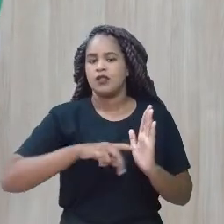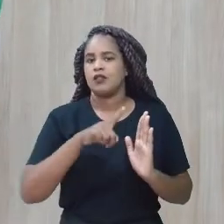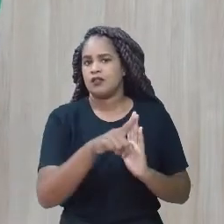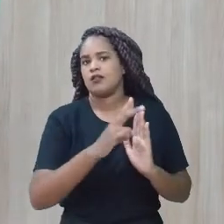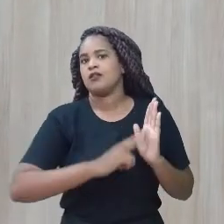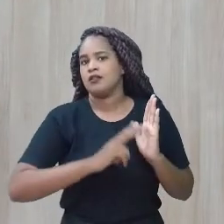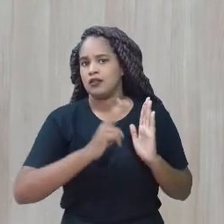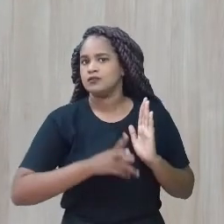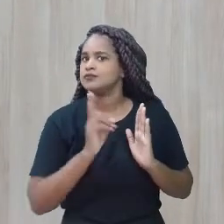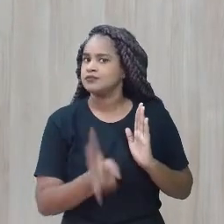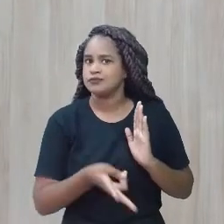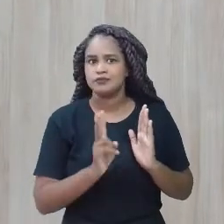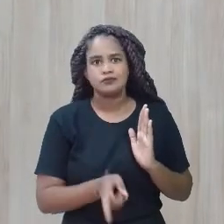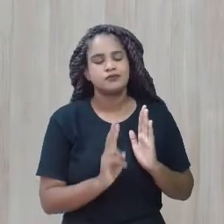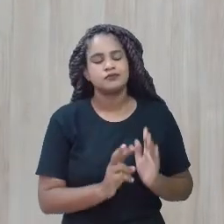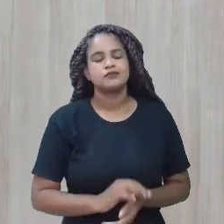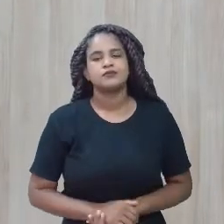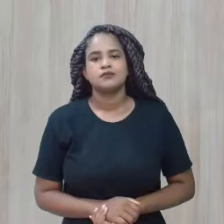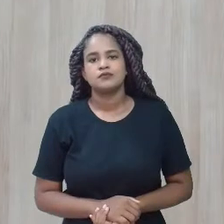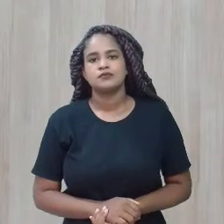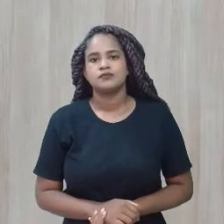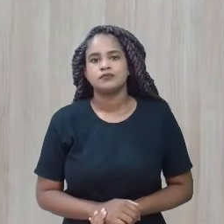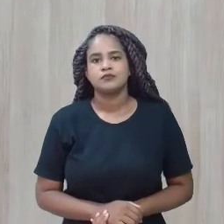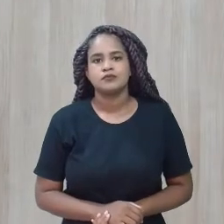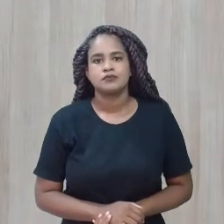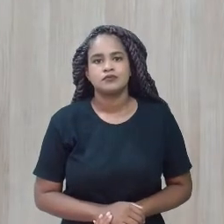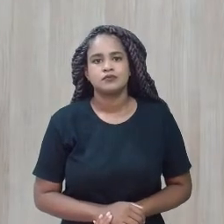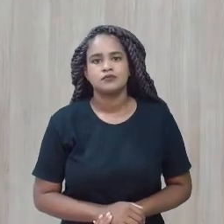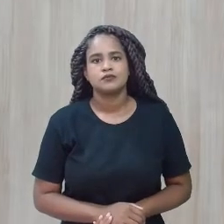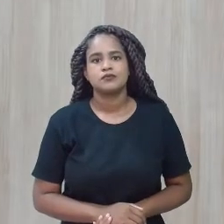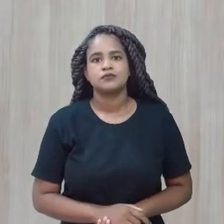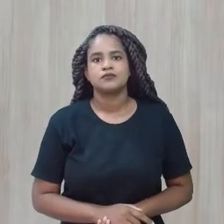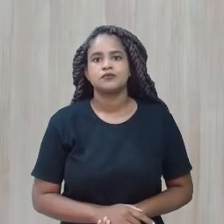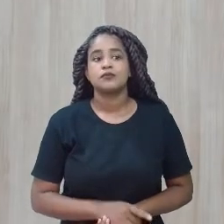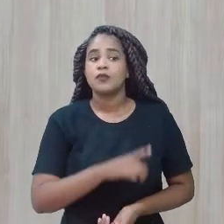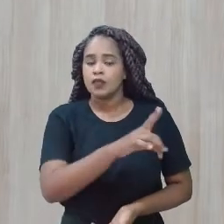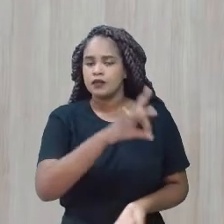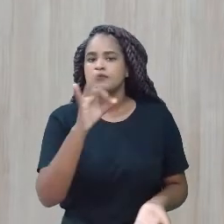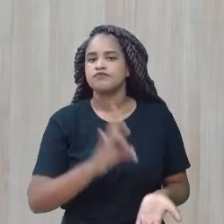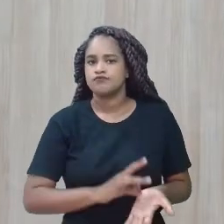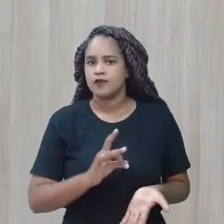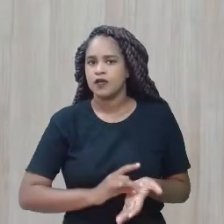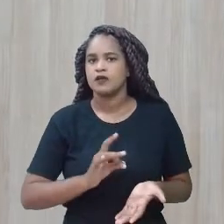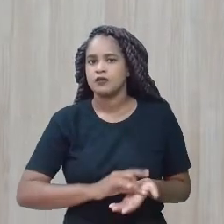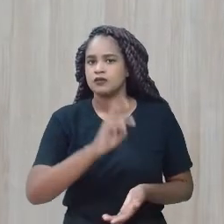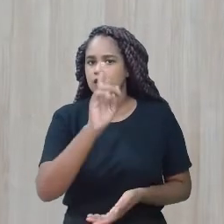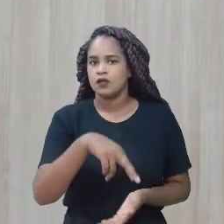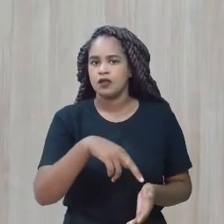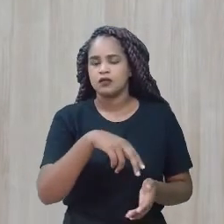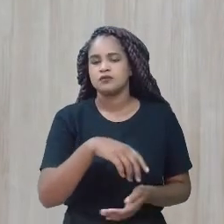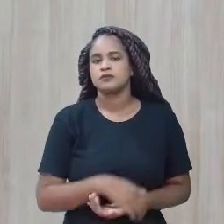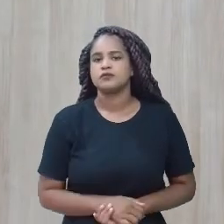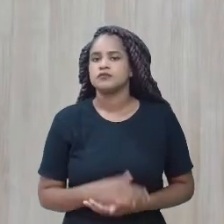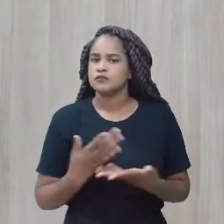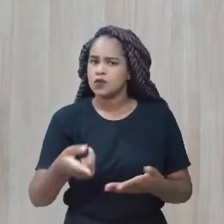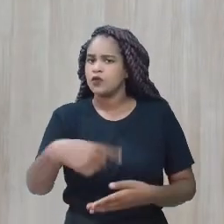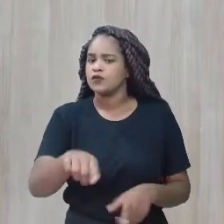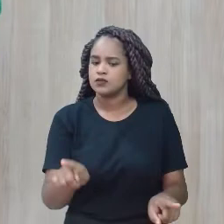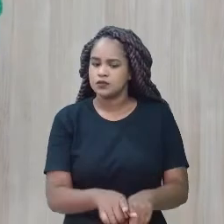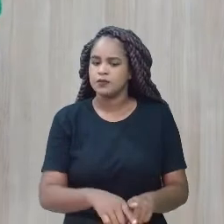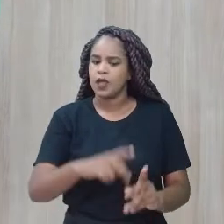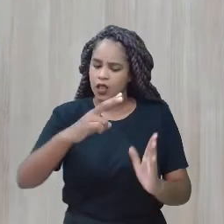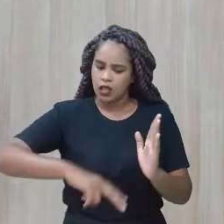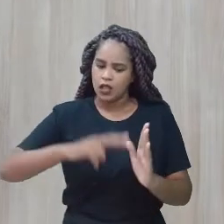assídua, pessoal. Então, ela realmente está falando daquilo que ela faz, tá? Então, façam